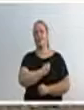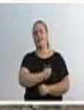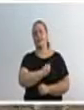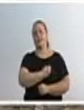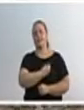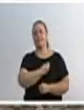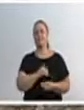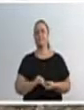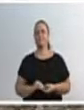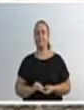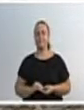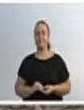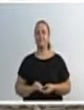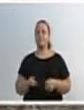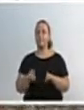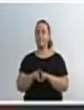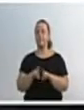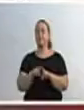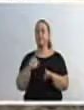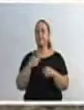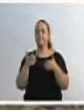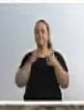e senhores, também gostaria de mostrar as imagens,